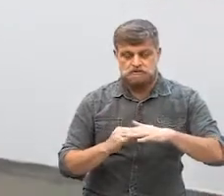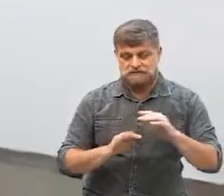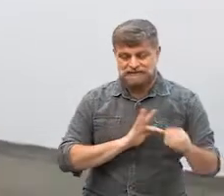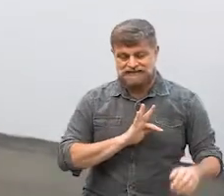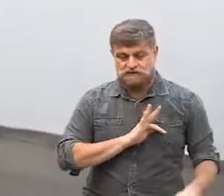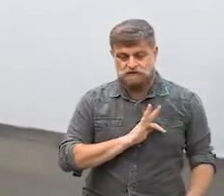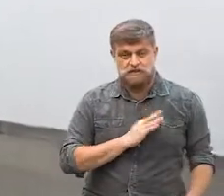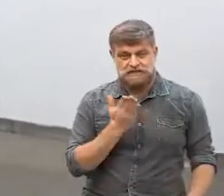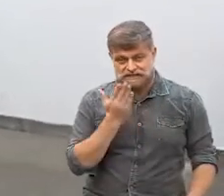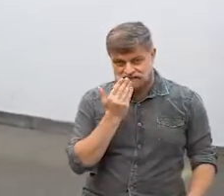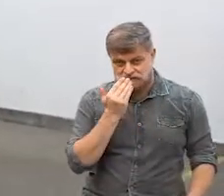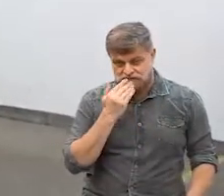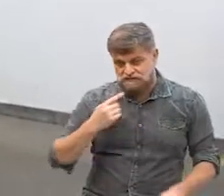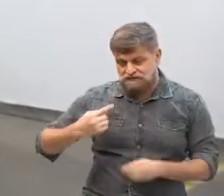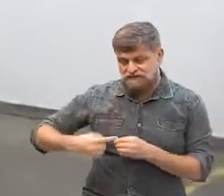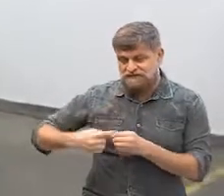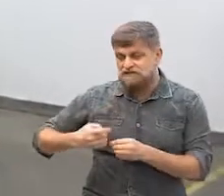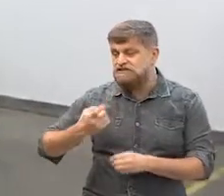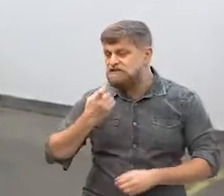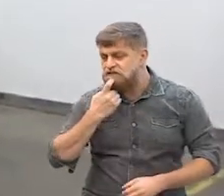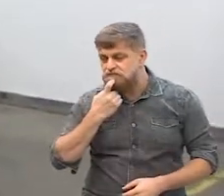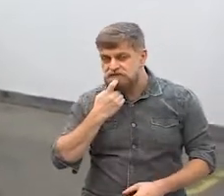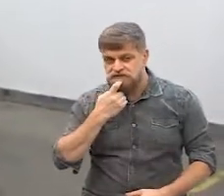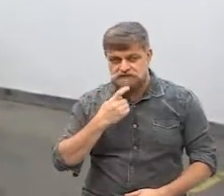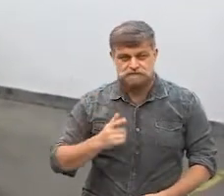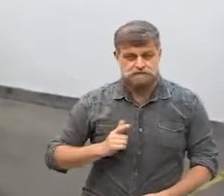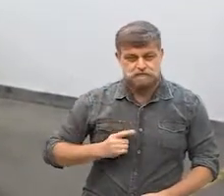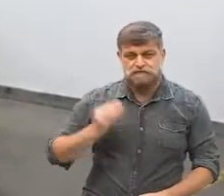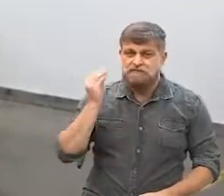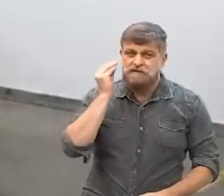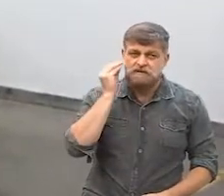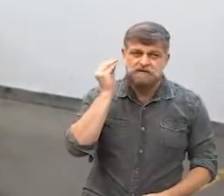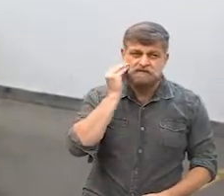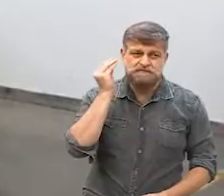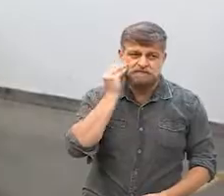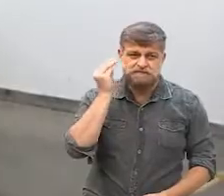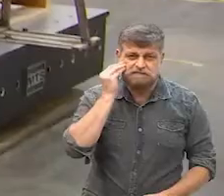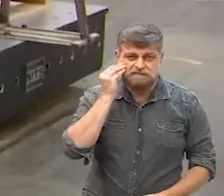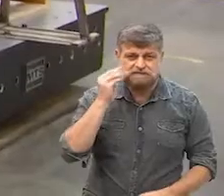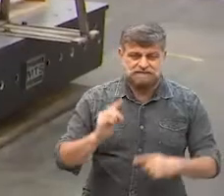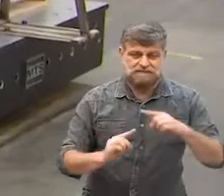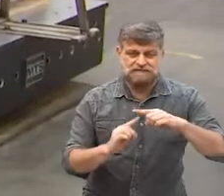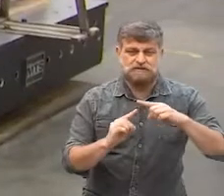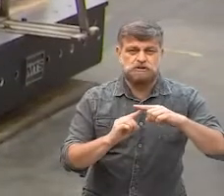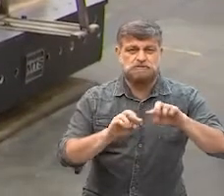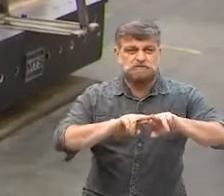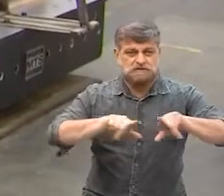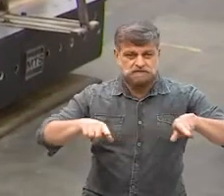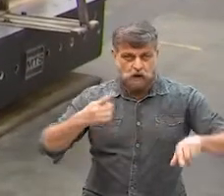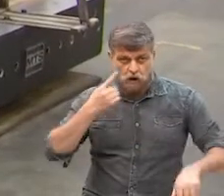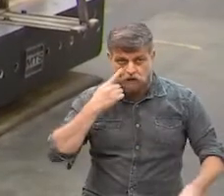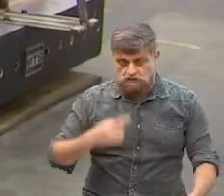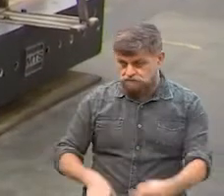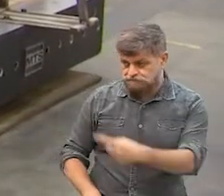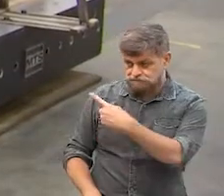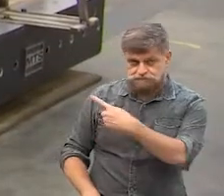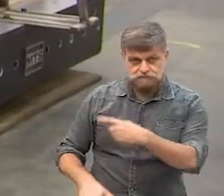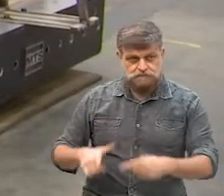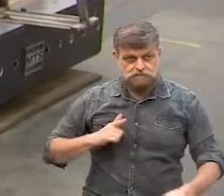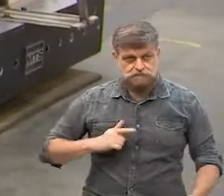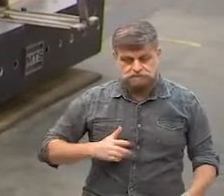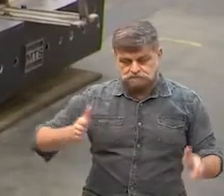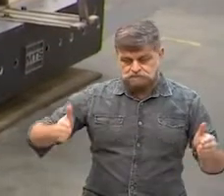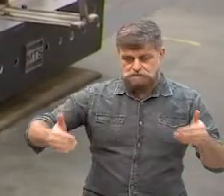fica em Campinas, no interior de São Paulo, faz testes em vários tipos. Neste, a resistência de